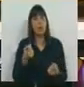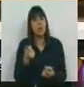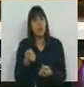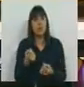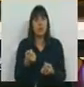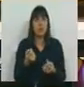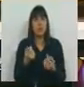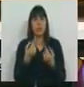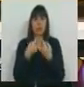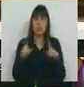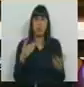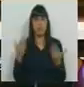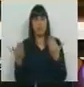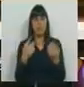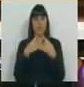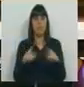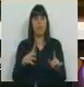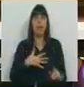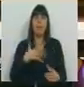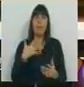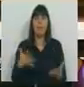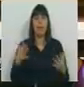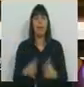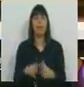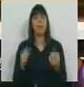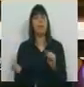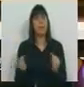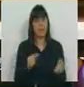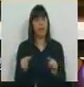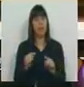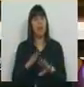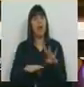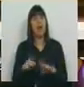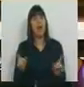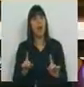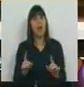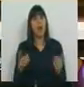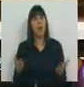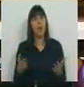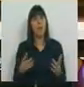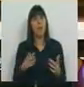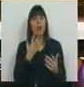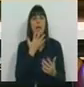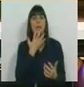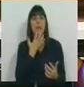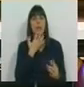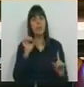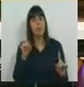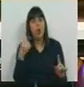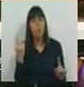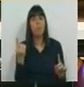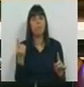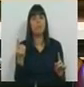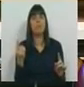quanto contraditórios. E nessa circunstância é uma pena que este debate não seja feito com maior rigor e em